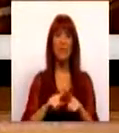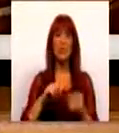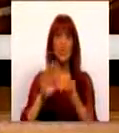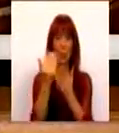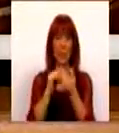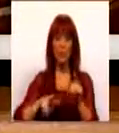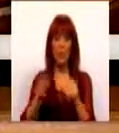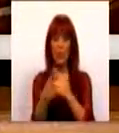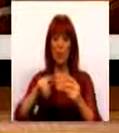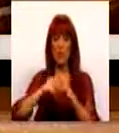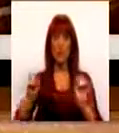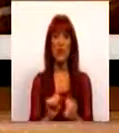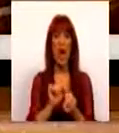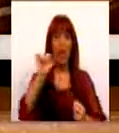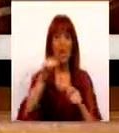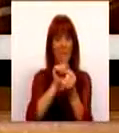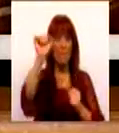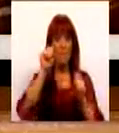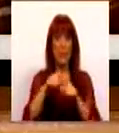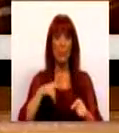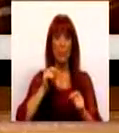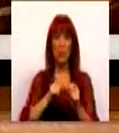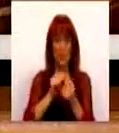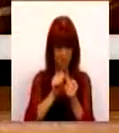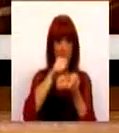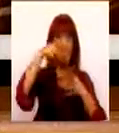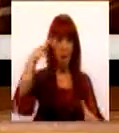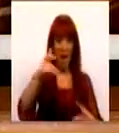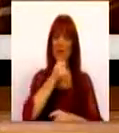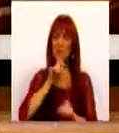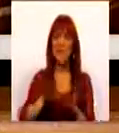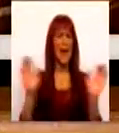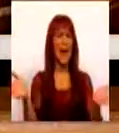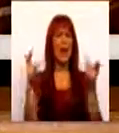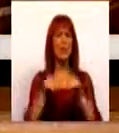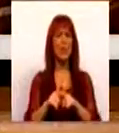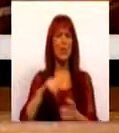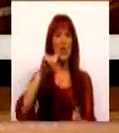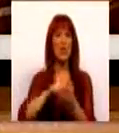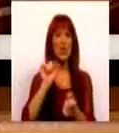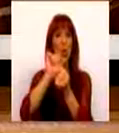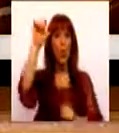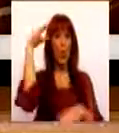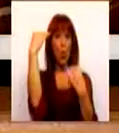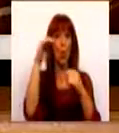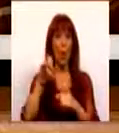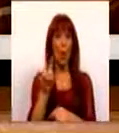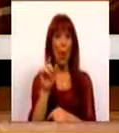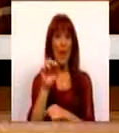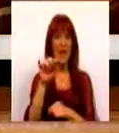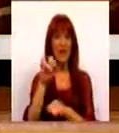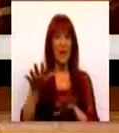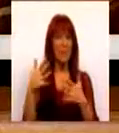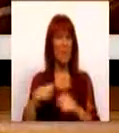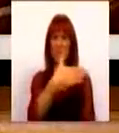que estamos a aumentar as qualificações dos portugueses, com medidas como a dinamização dos centros Qualifica, que registam